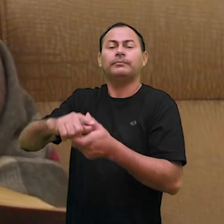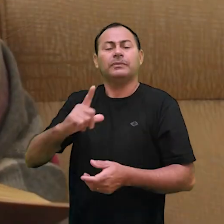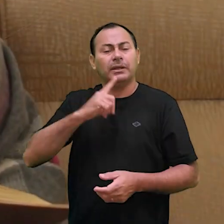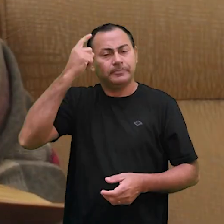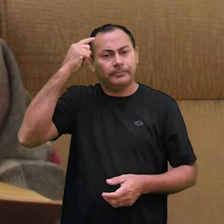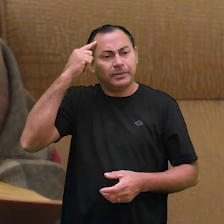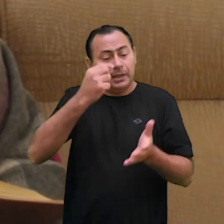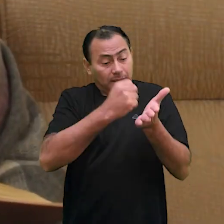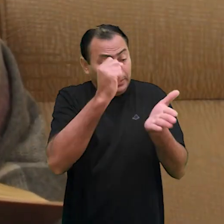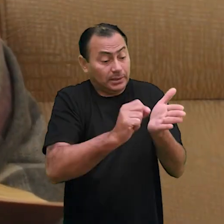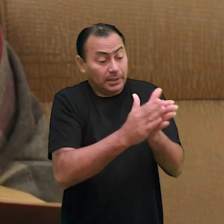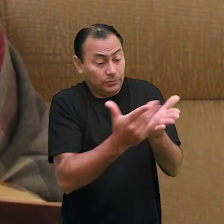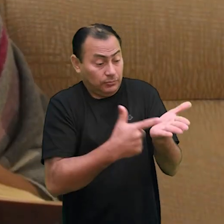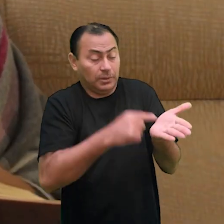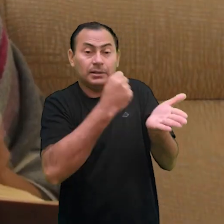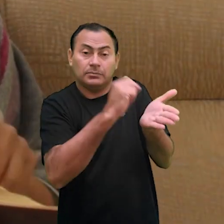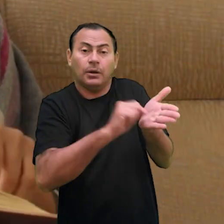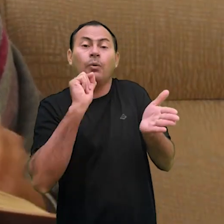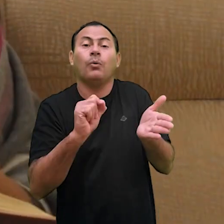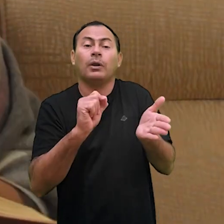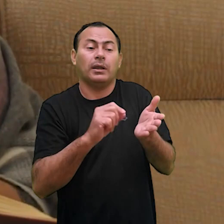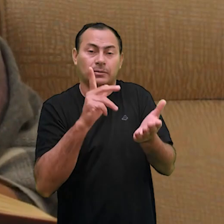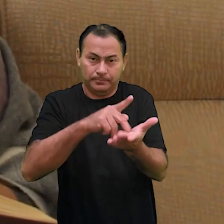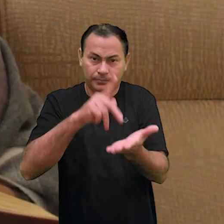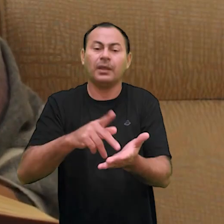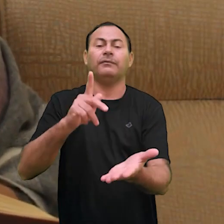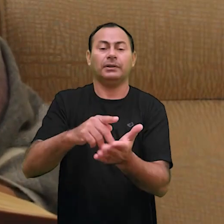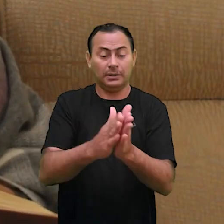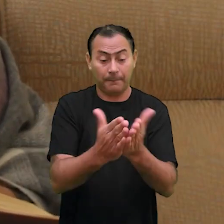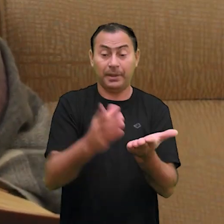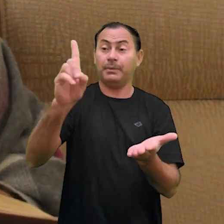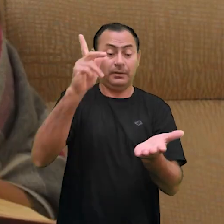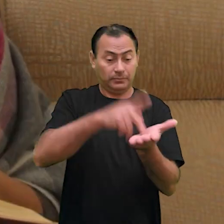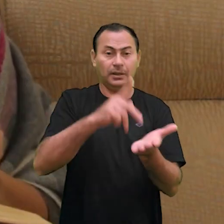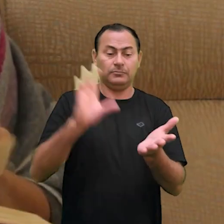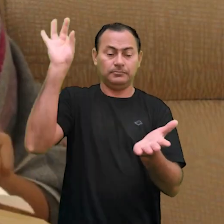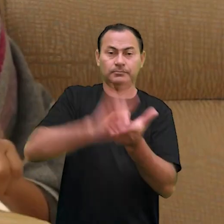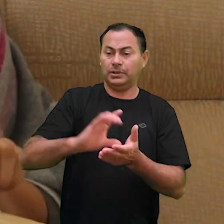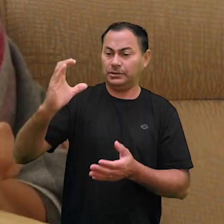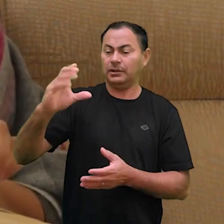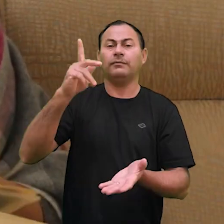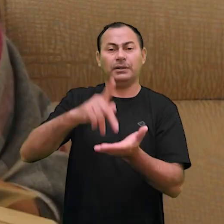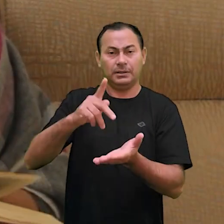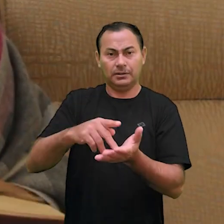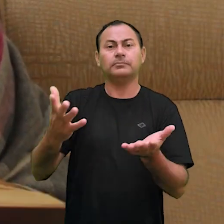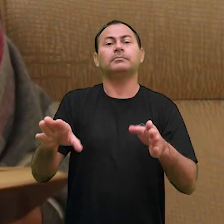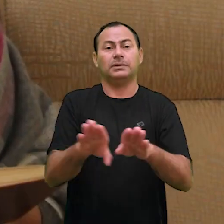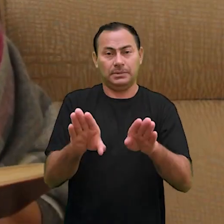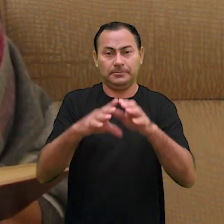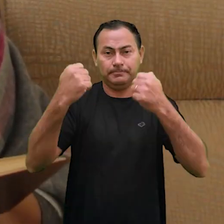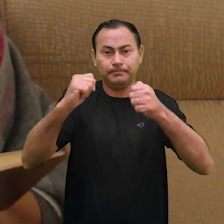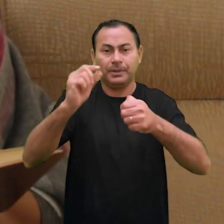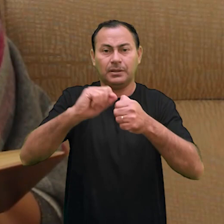respeito? Tenha essa expectativa de que está escrito ali, do que o que está ali realmente é verdadeiro e que será confirmado por